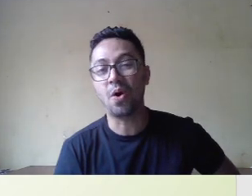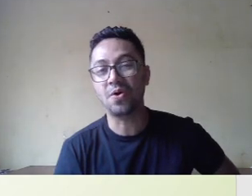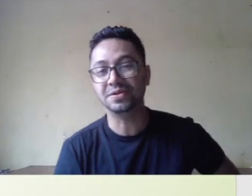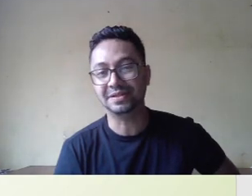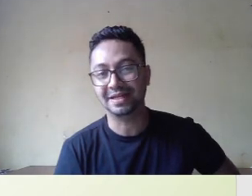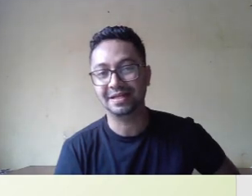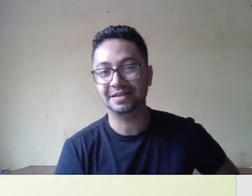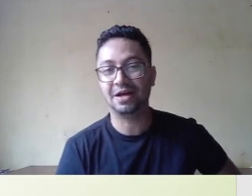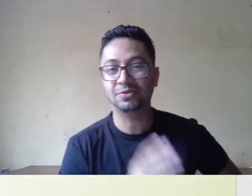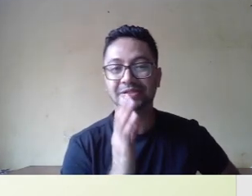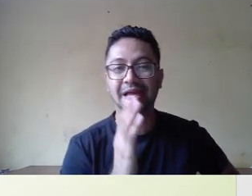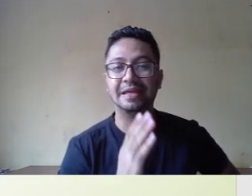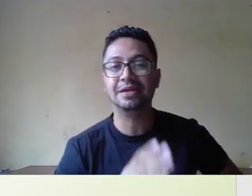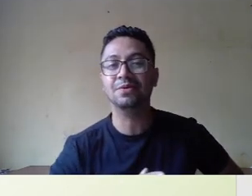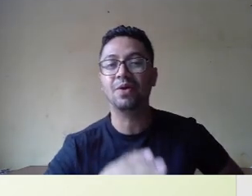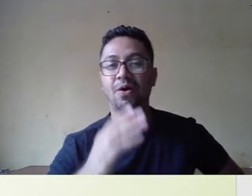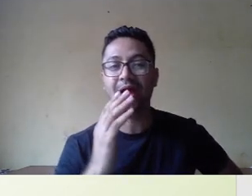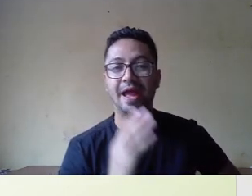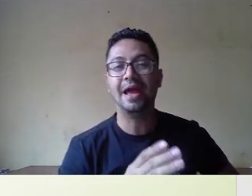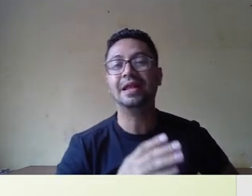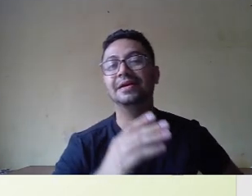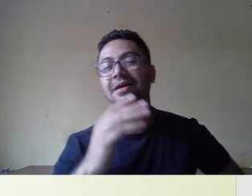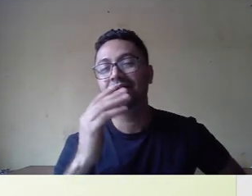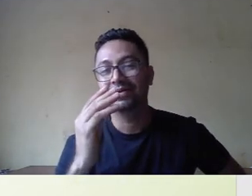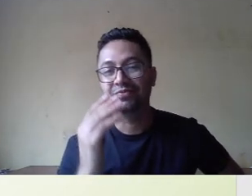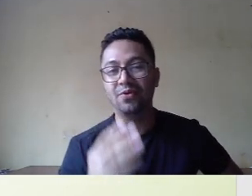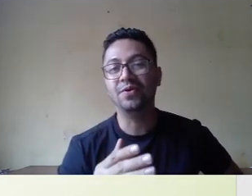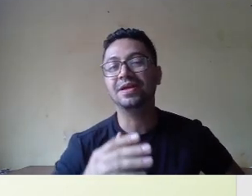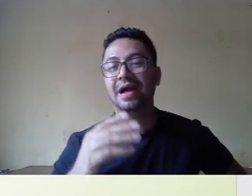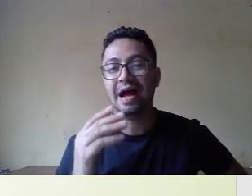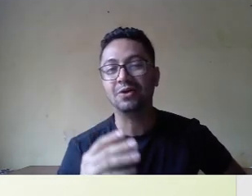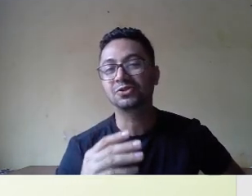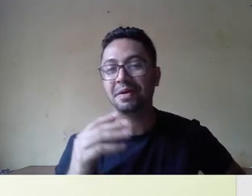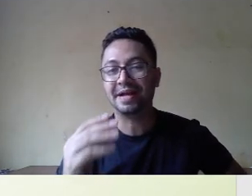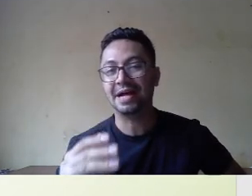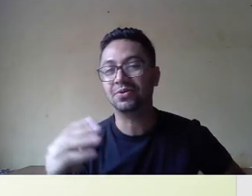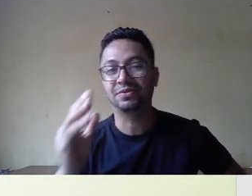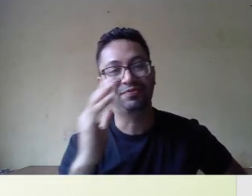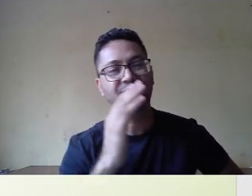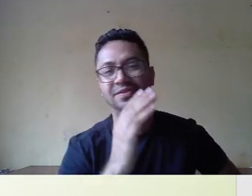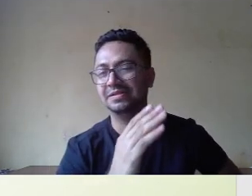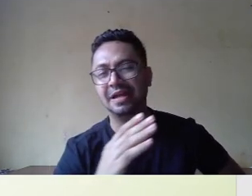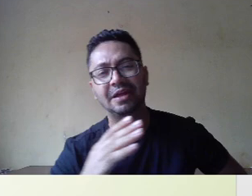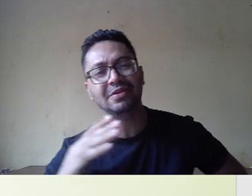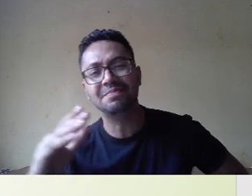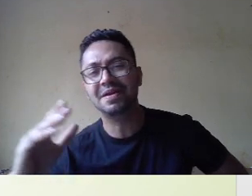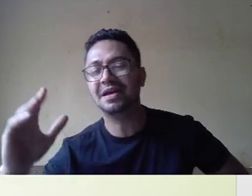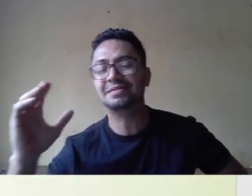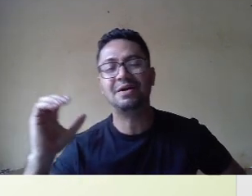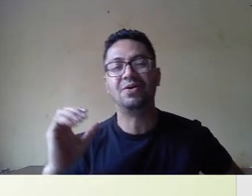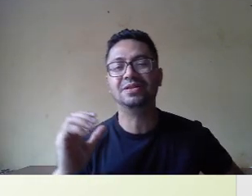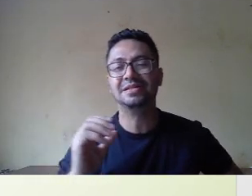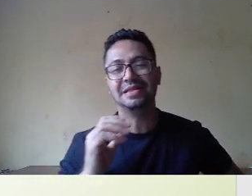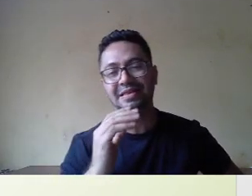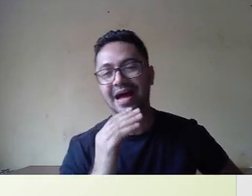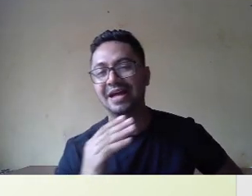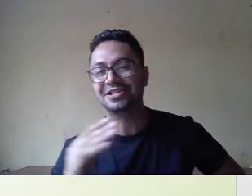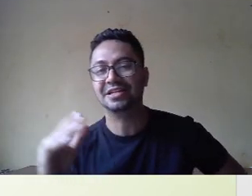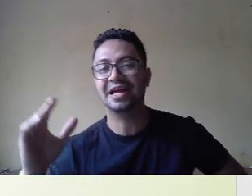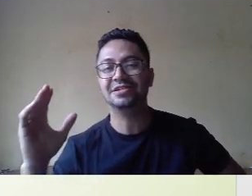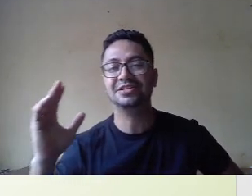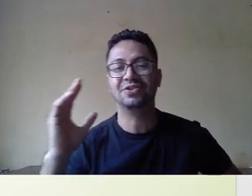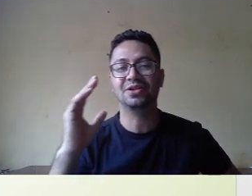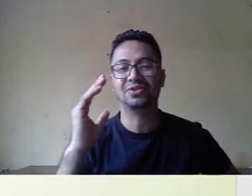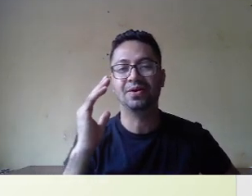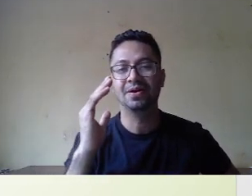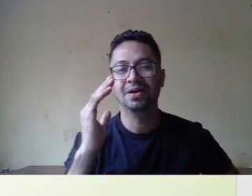supermercado ontem. Então, seguiu, ó, ela foi ao supermercado ontem. Seguiu na mesma ordem sintática,